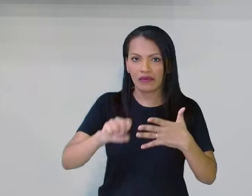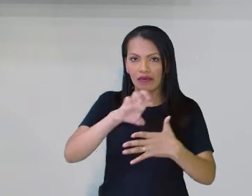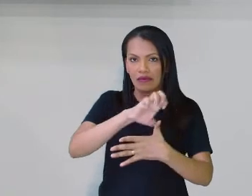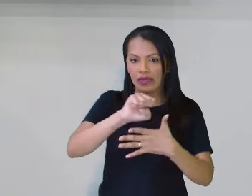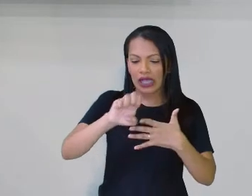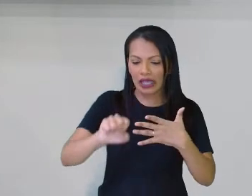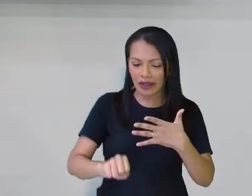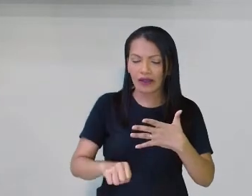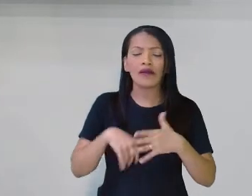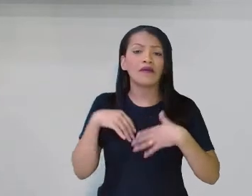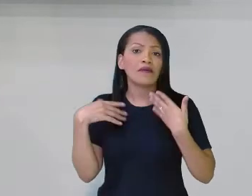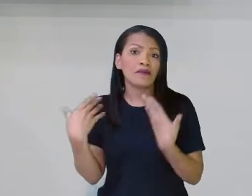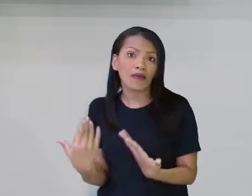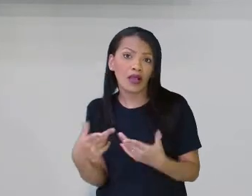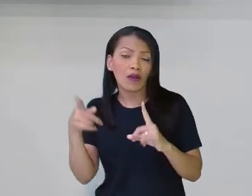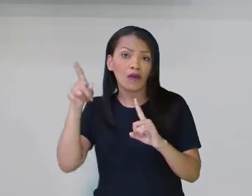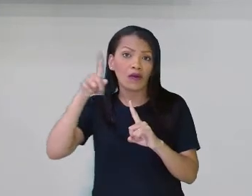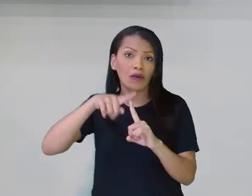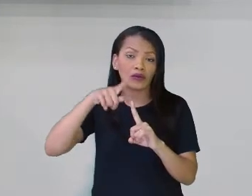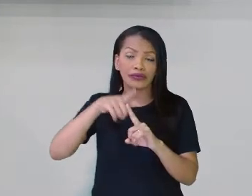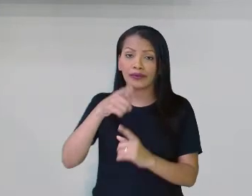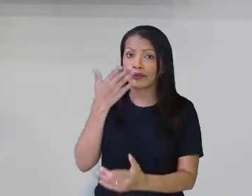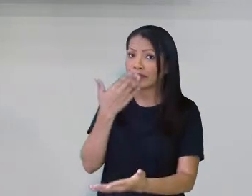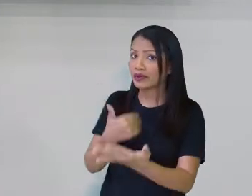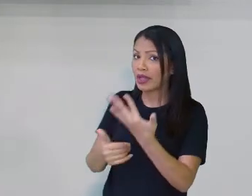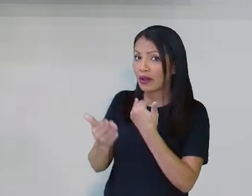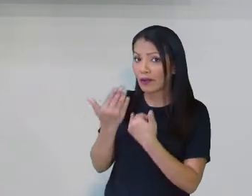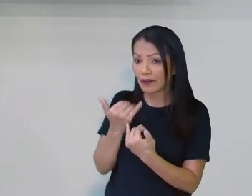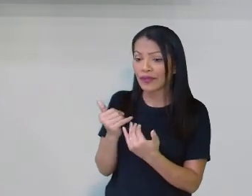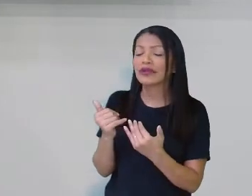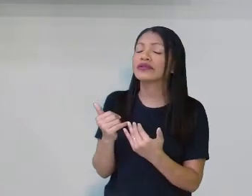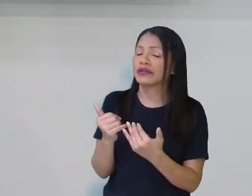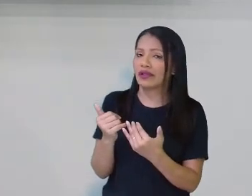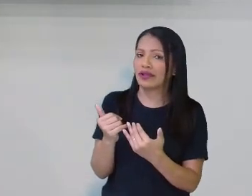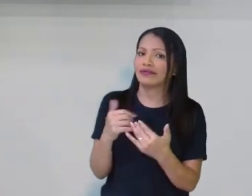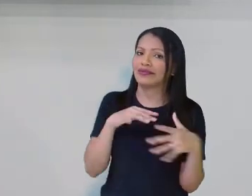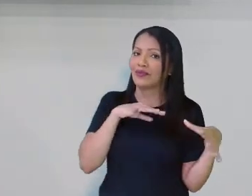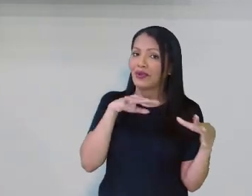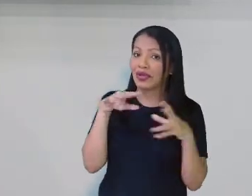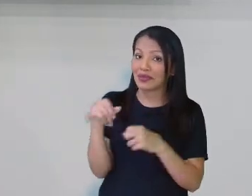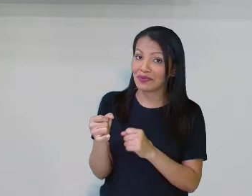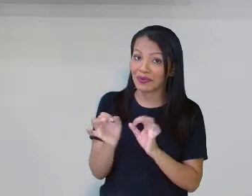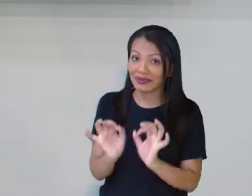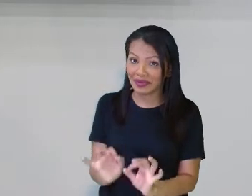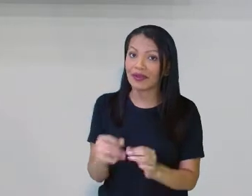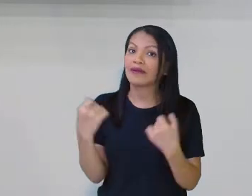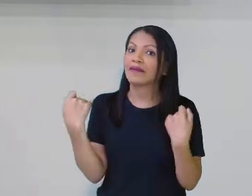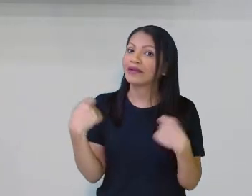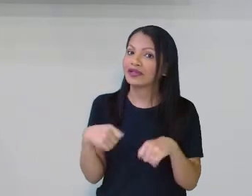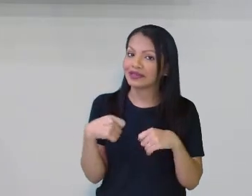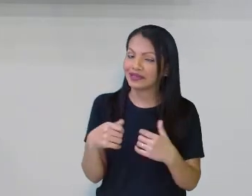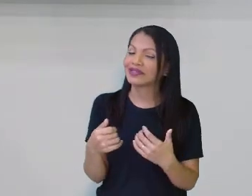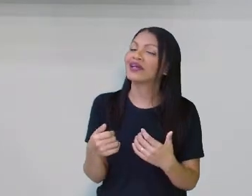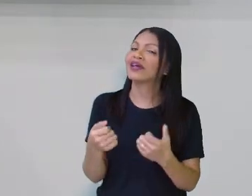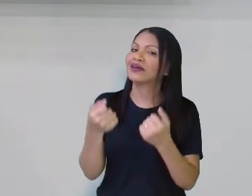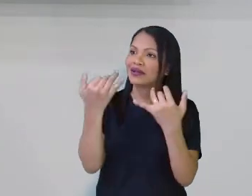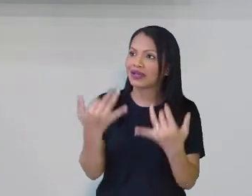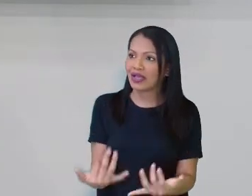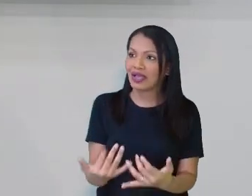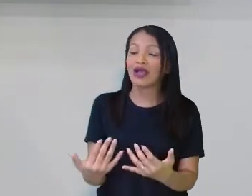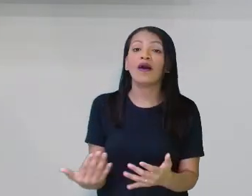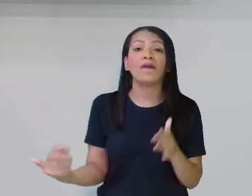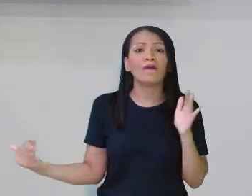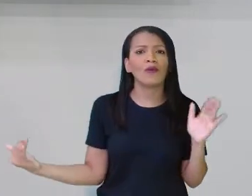comer. E qual é o tipo de alimentação deste animal? A gente precisa falar. E aí, por último, para finalizar o